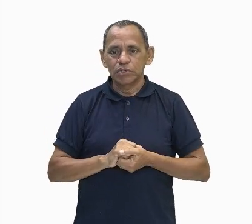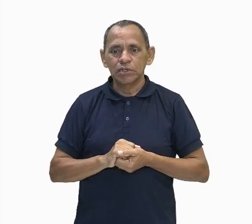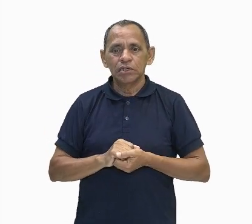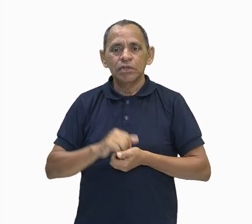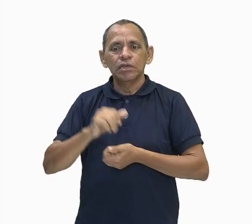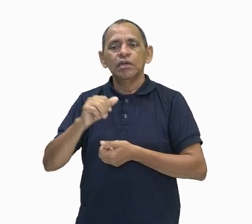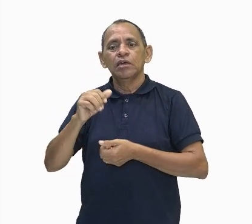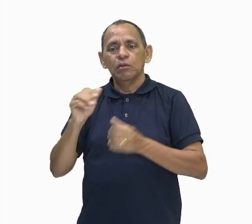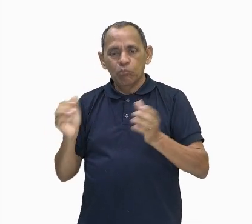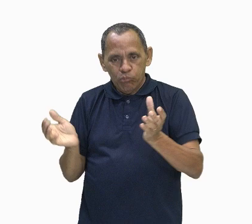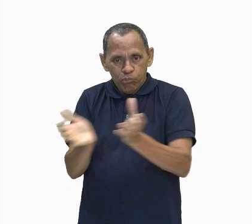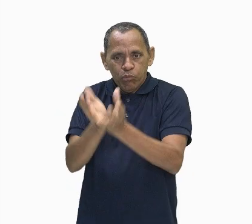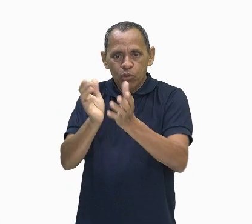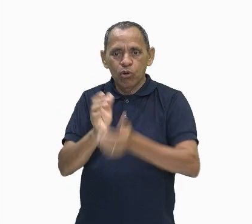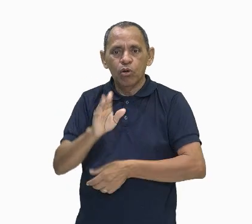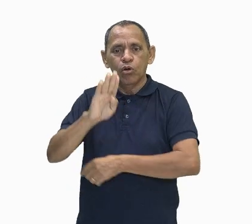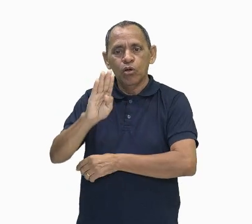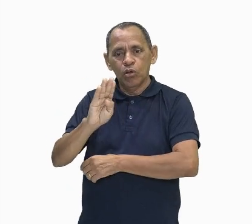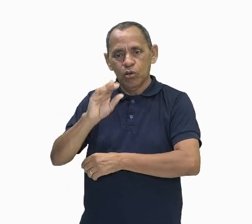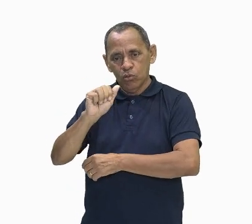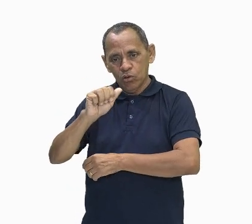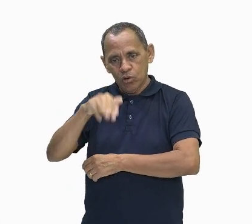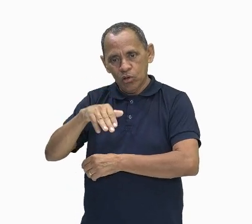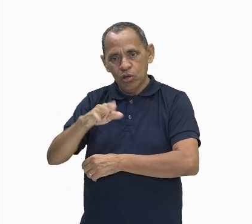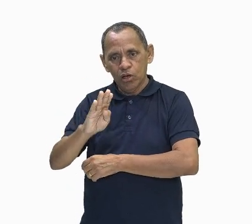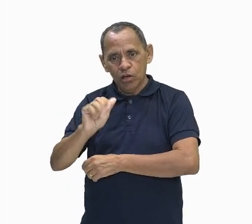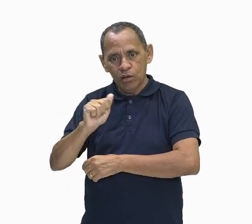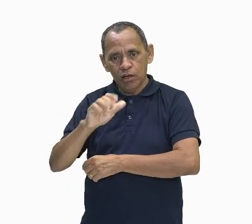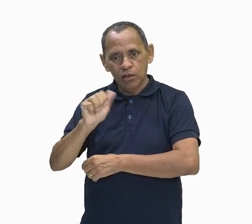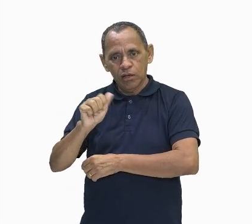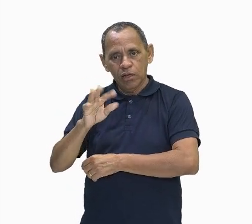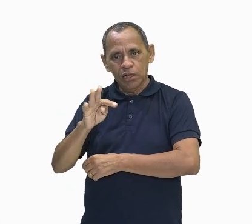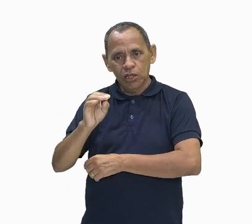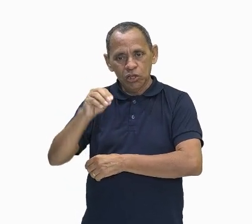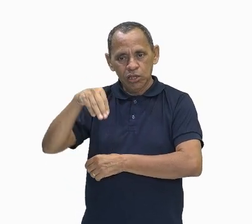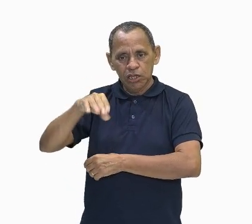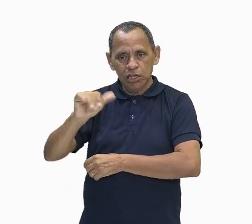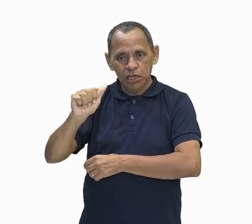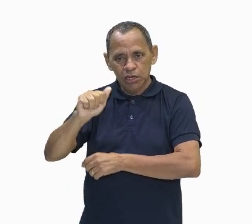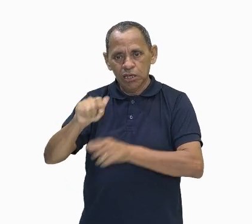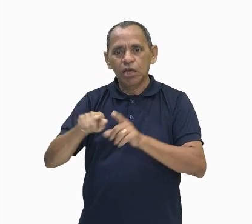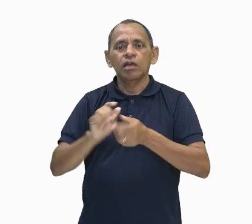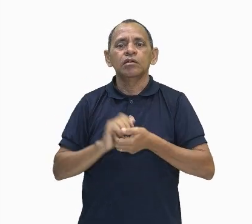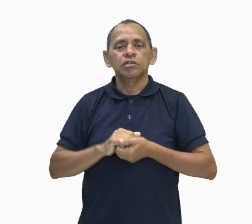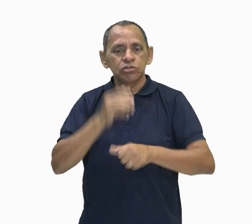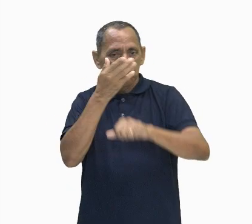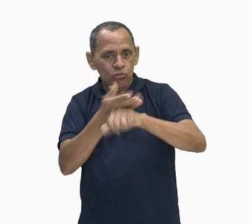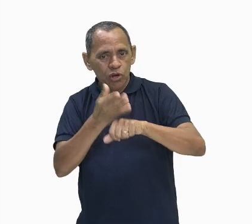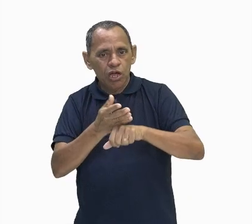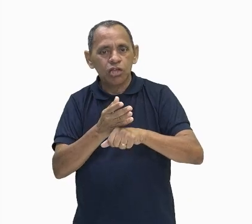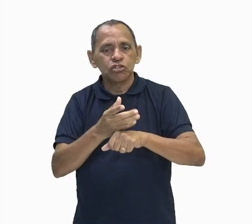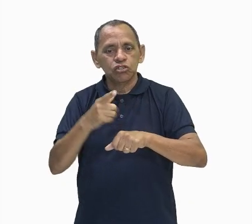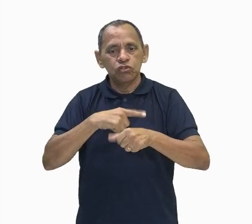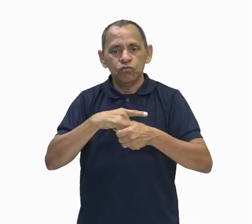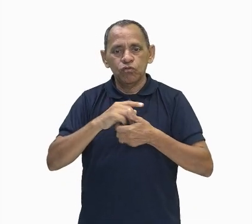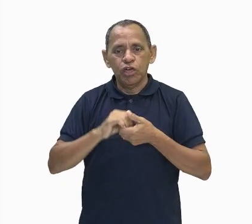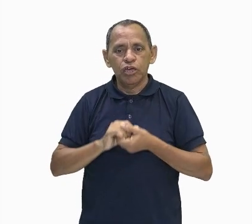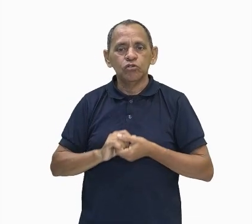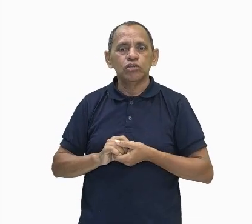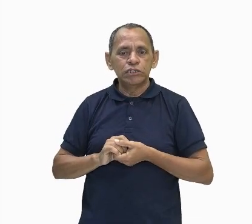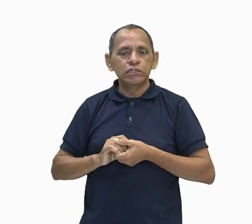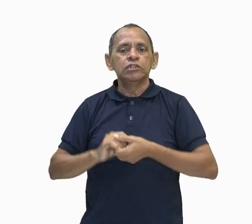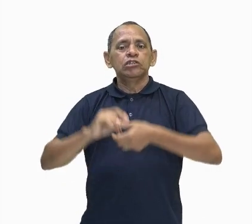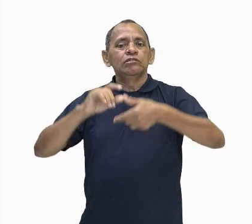se restringiram apenas àquele momento. São efeitos que ficaram ali, pessoas que